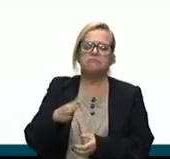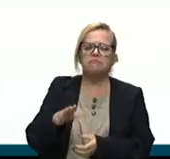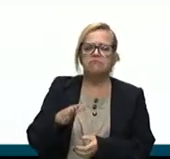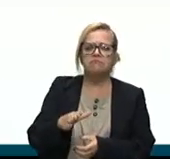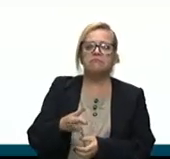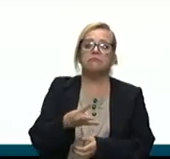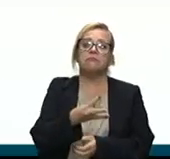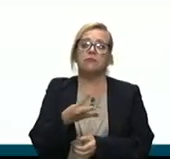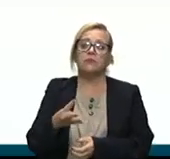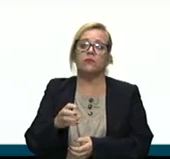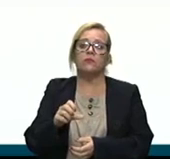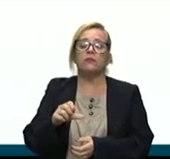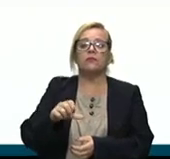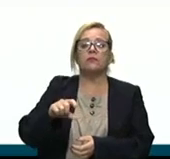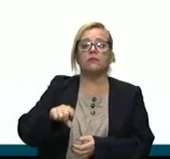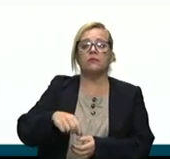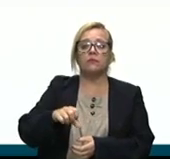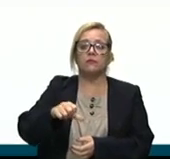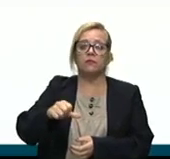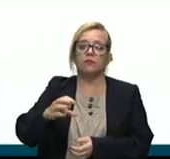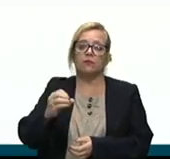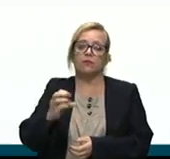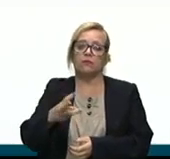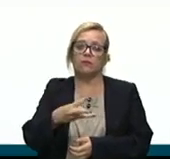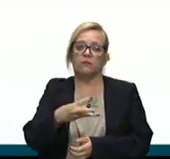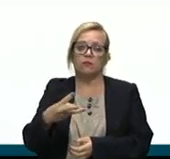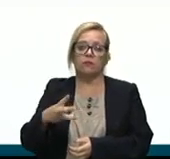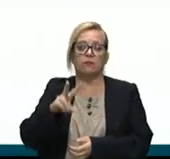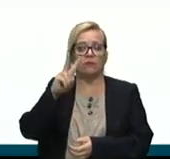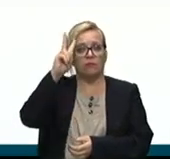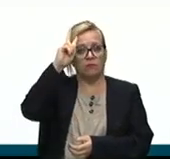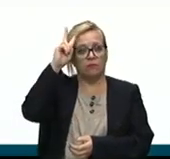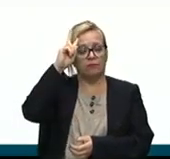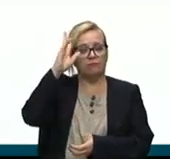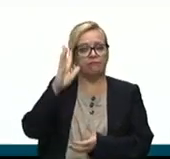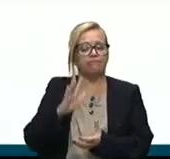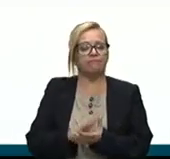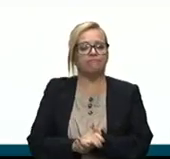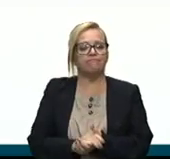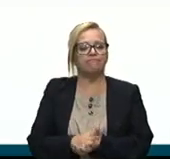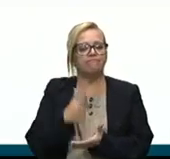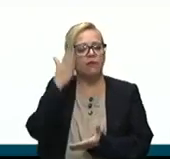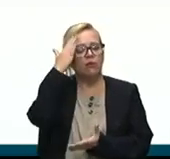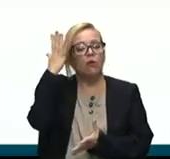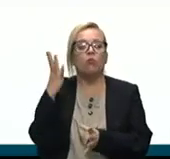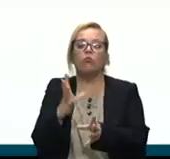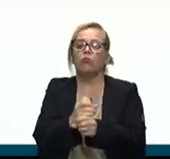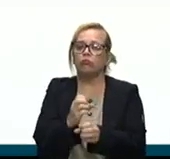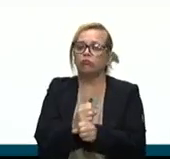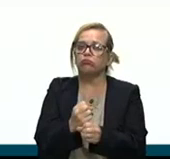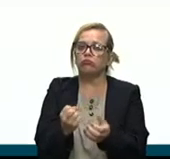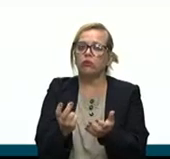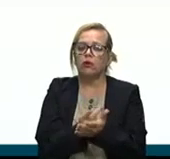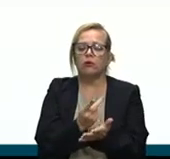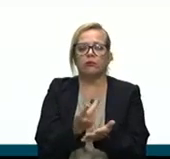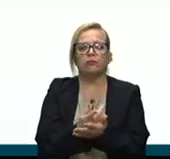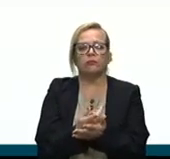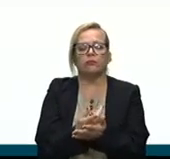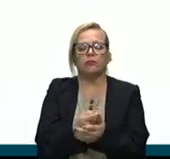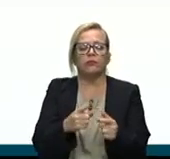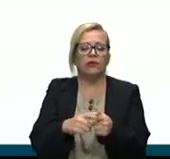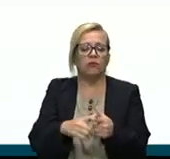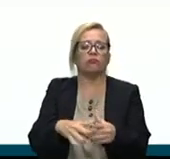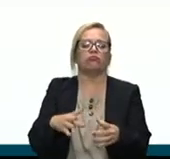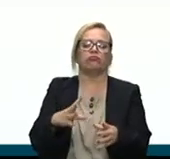aproximadamente 4,903. Lembrando que aqui você não precisa calcular a margem de erro, já é um cálculo mais